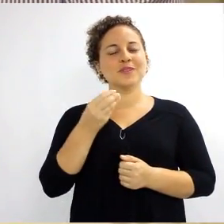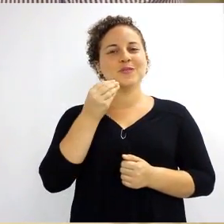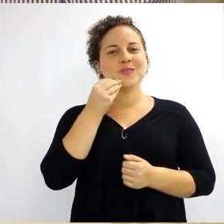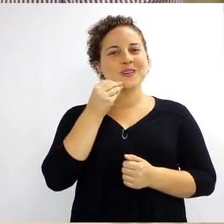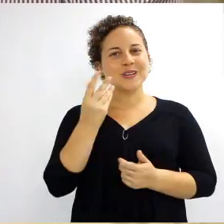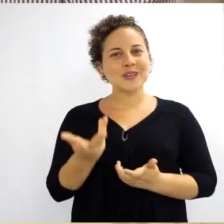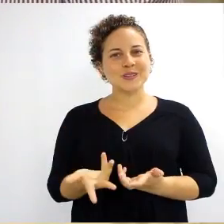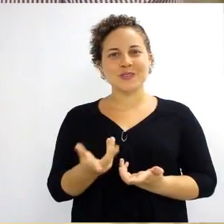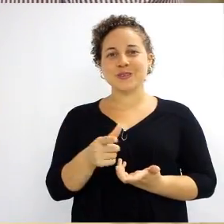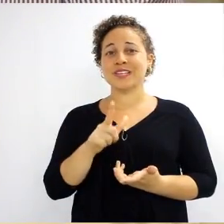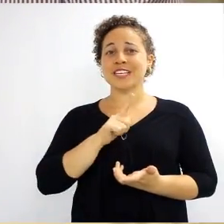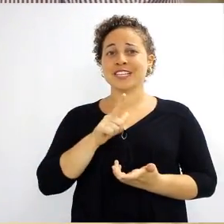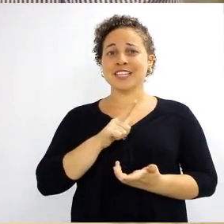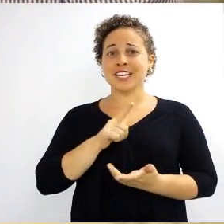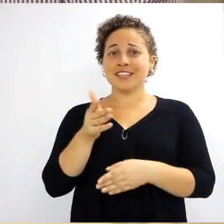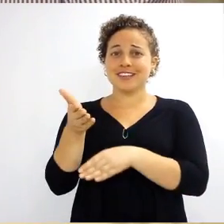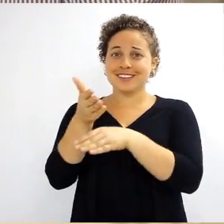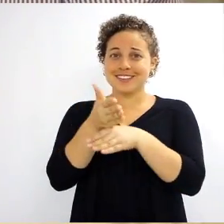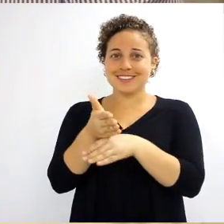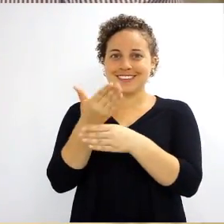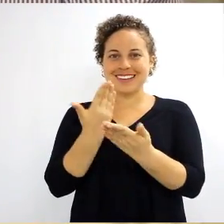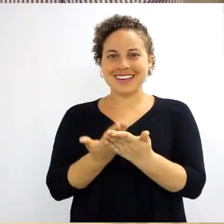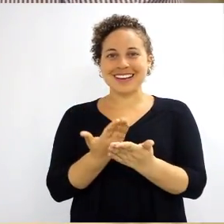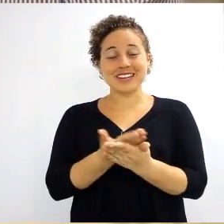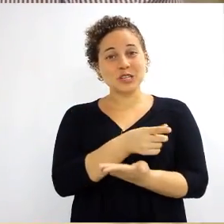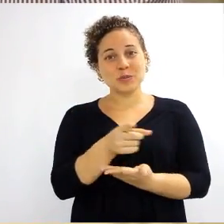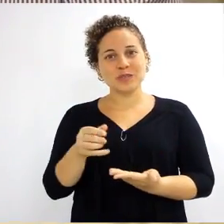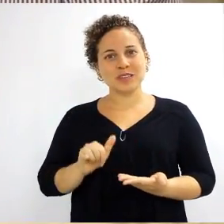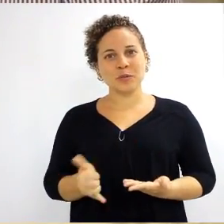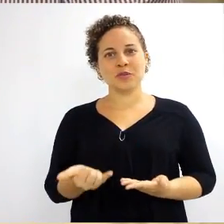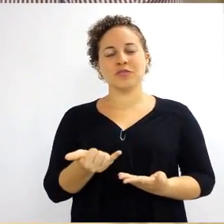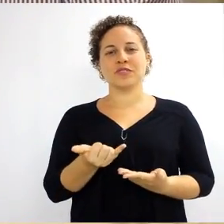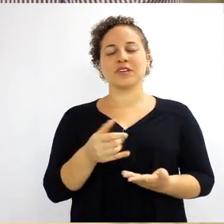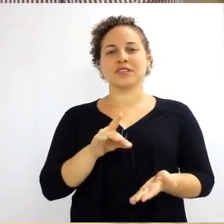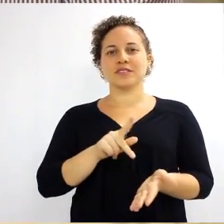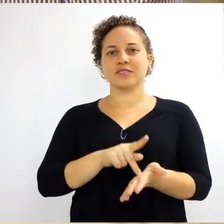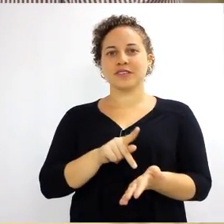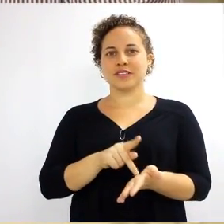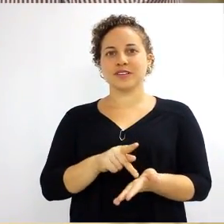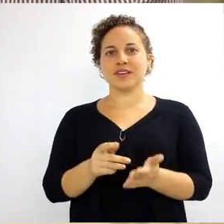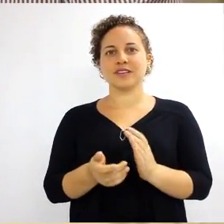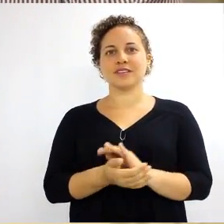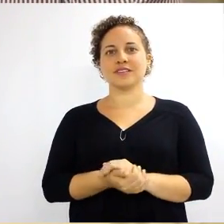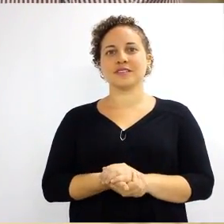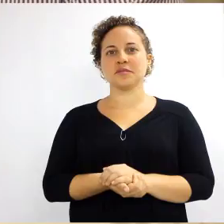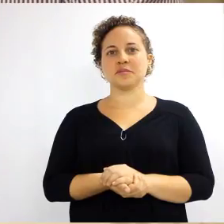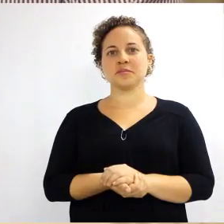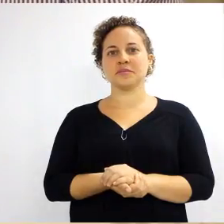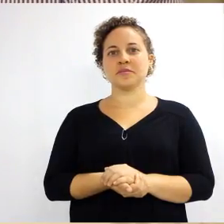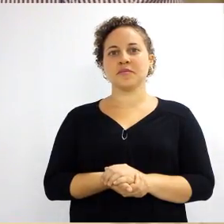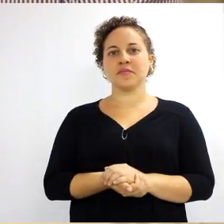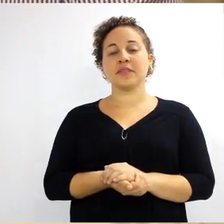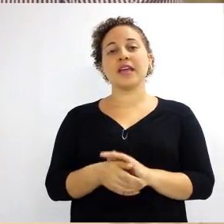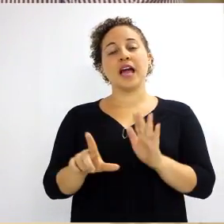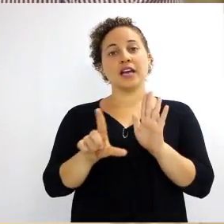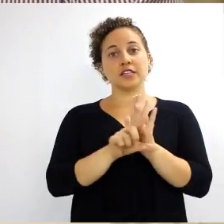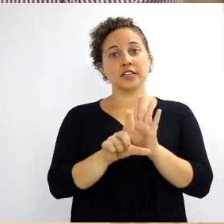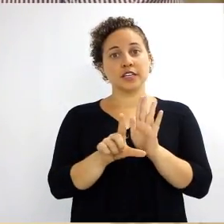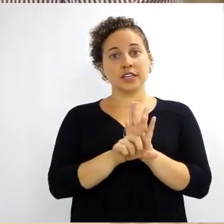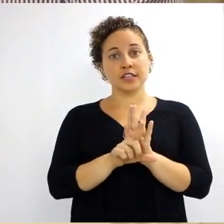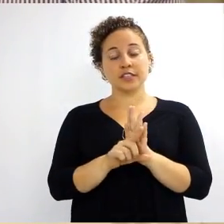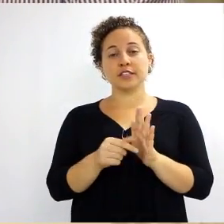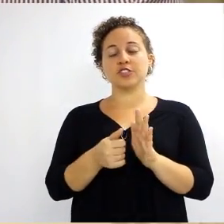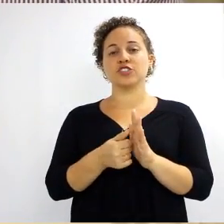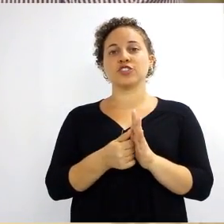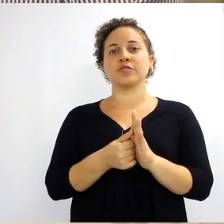nessa videoaula. Não é? Espero que vocês aproveitem bastante, leiam todo o material, as normas regulamentadoras citadas,